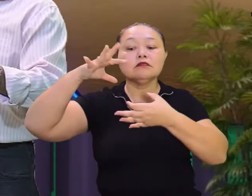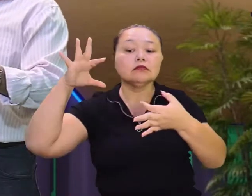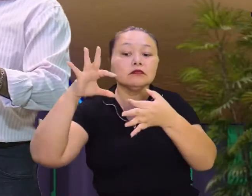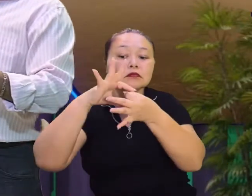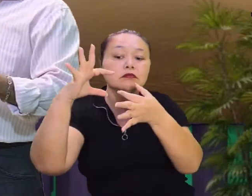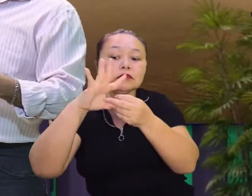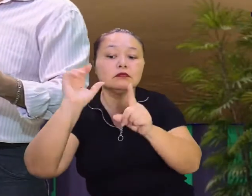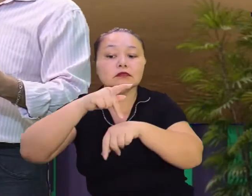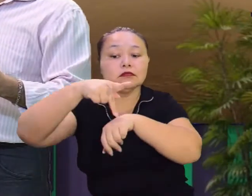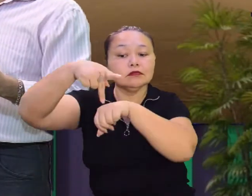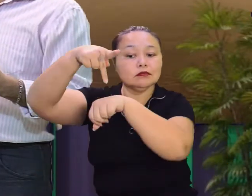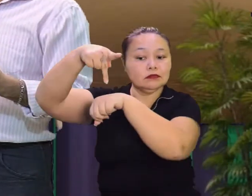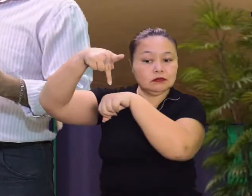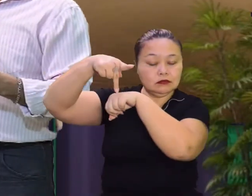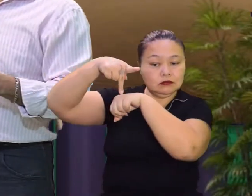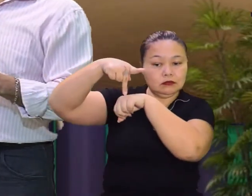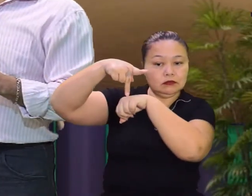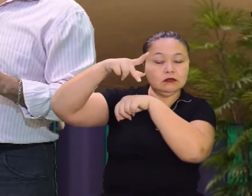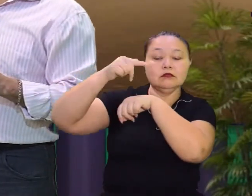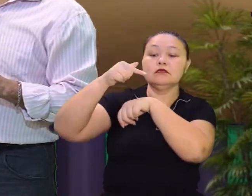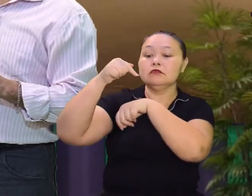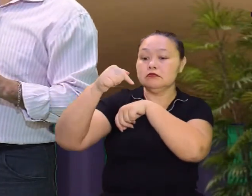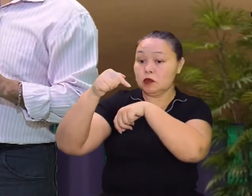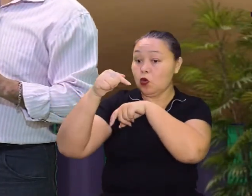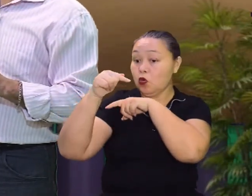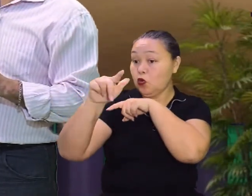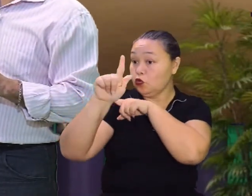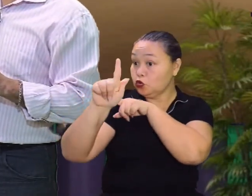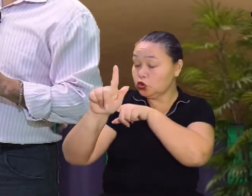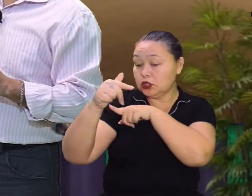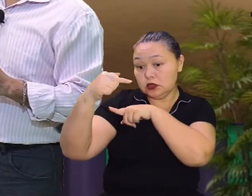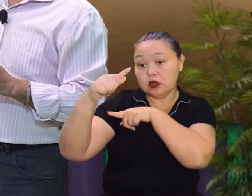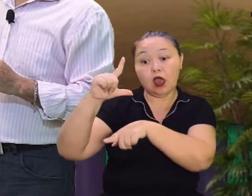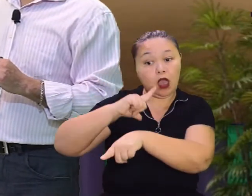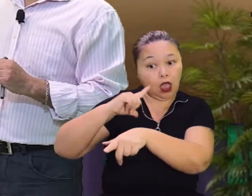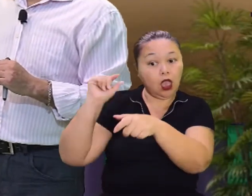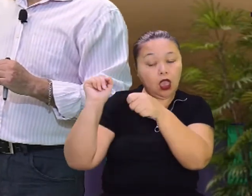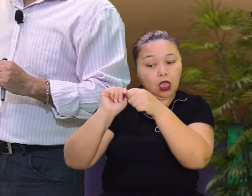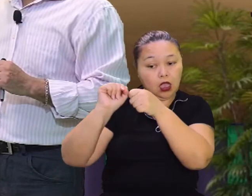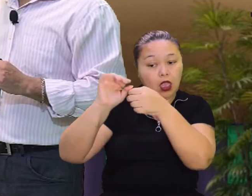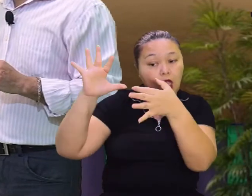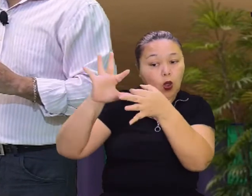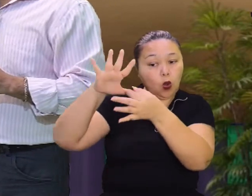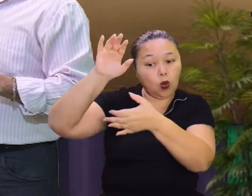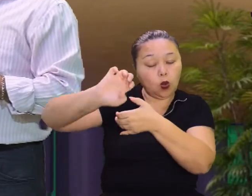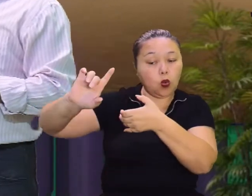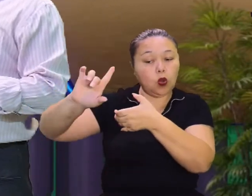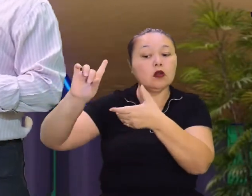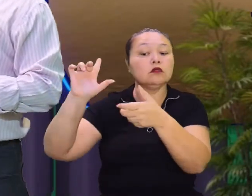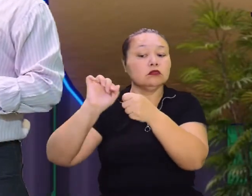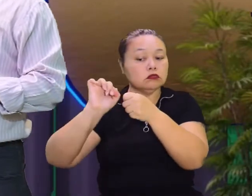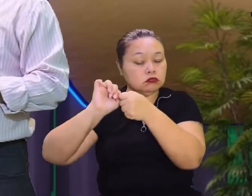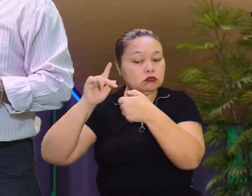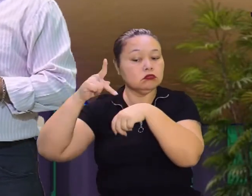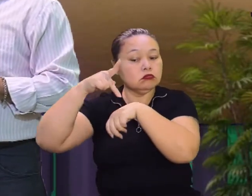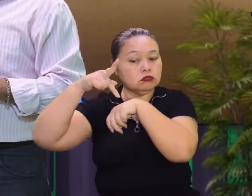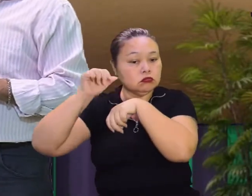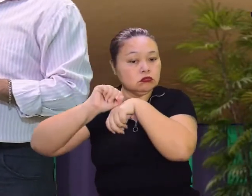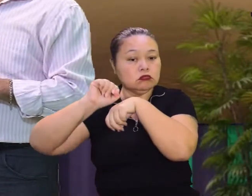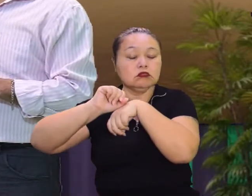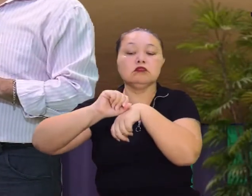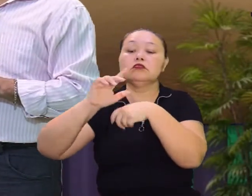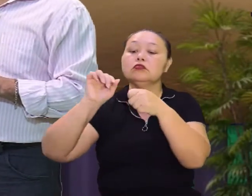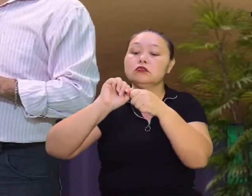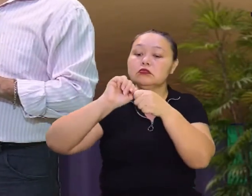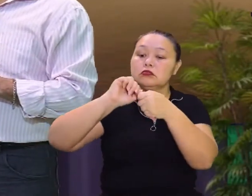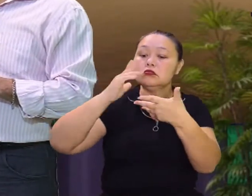países. Muito bem. O G7 não fez o deles? Com certeza. Não é isso? União Europeia, né, um bloco econômico. É isso? Temos o